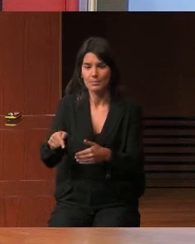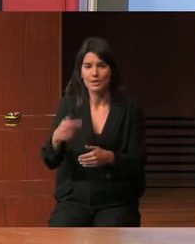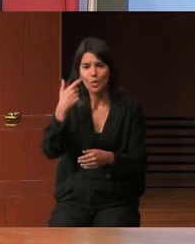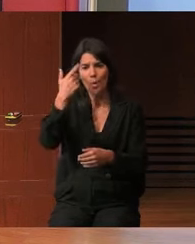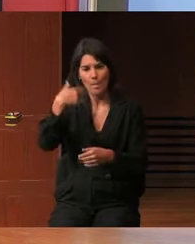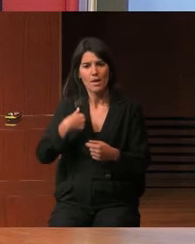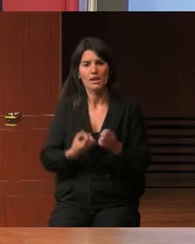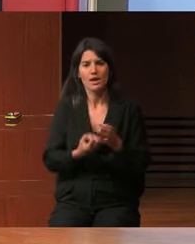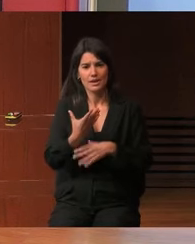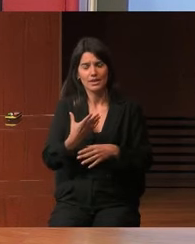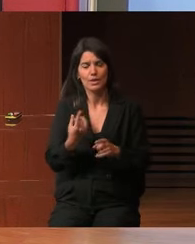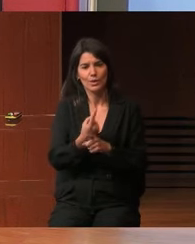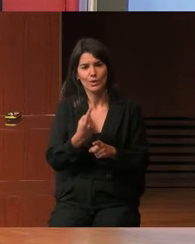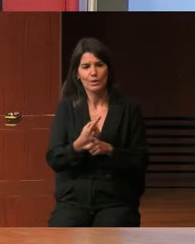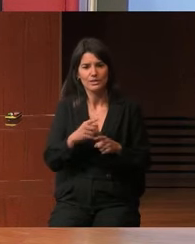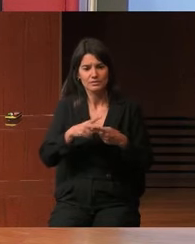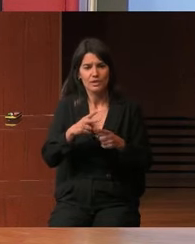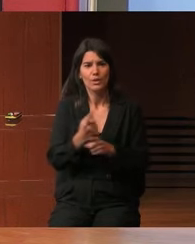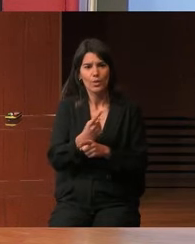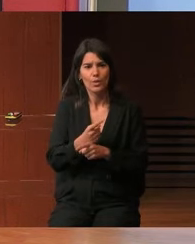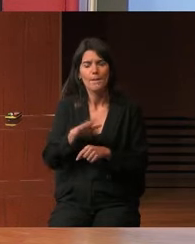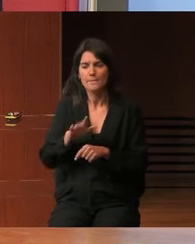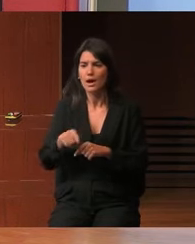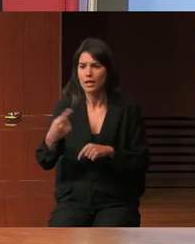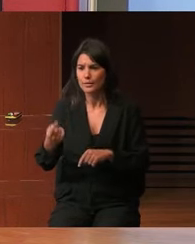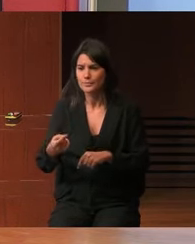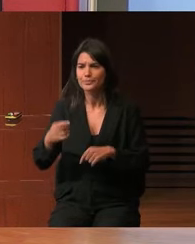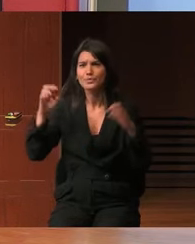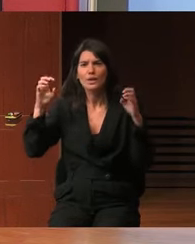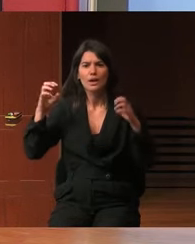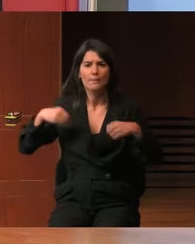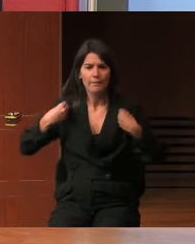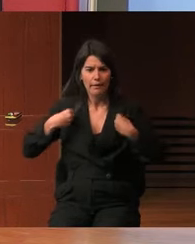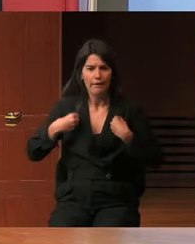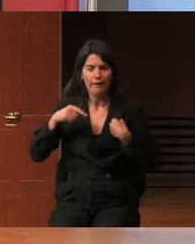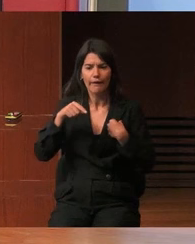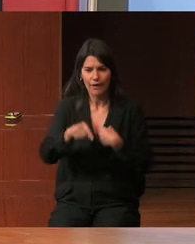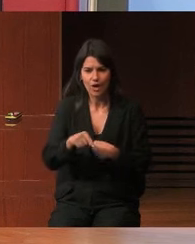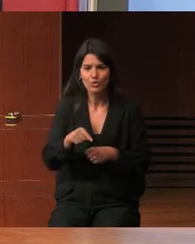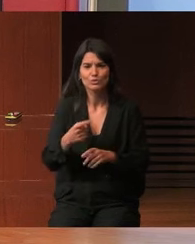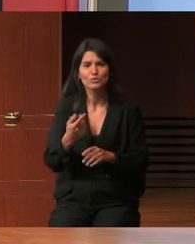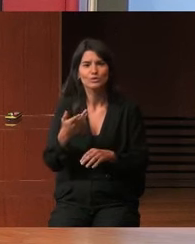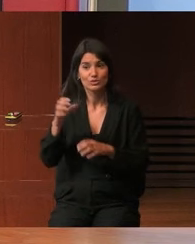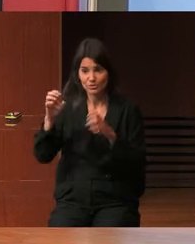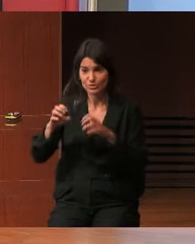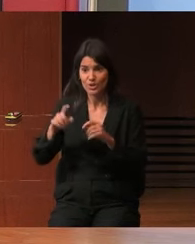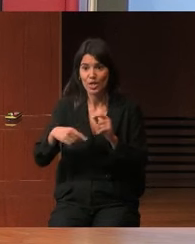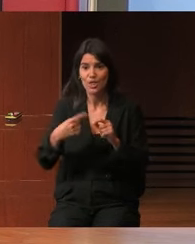produz instrumentos, o animal não. Mas os chimpanzés, depois de chover, pegam num pauzinho e vão tirar as formigas.